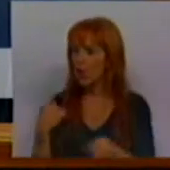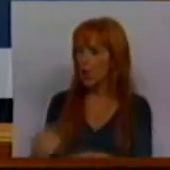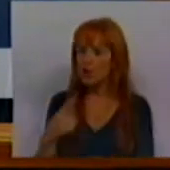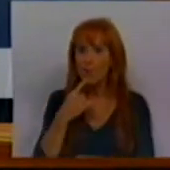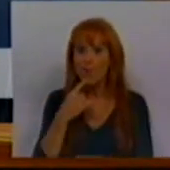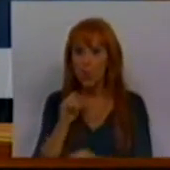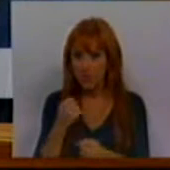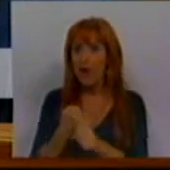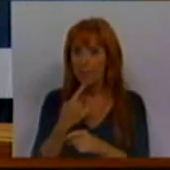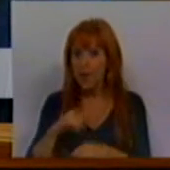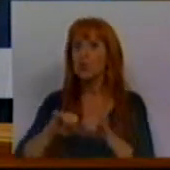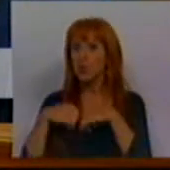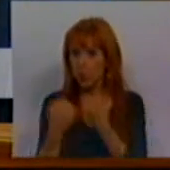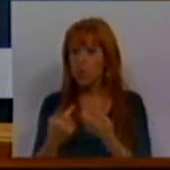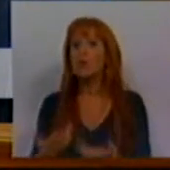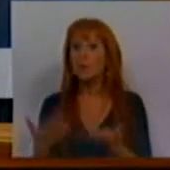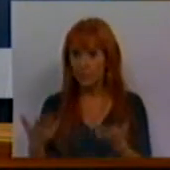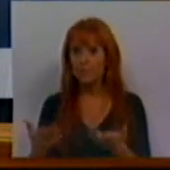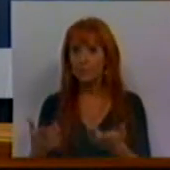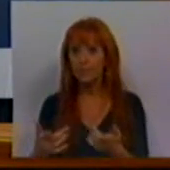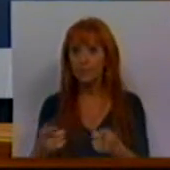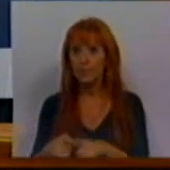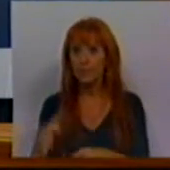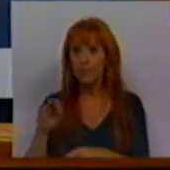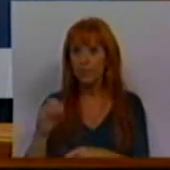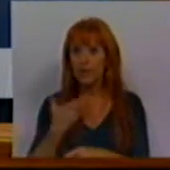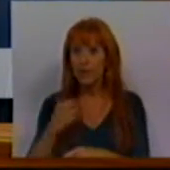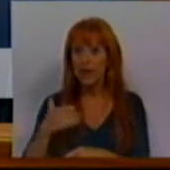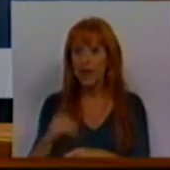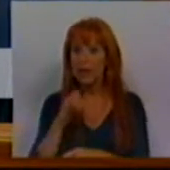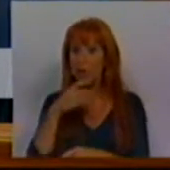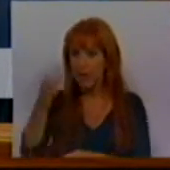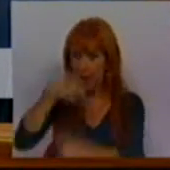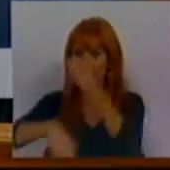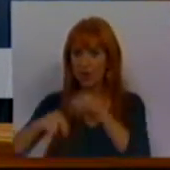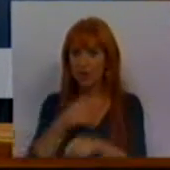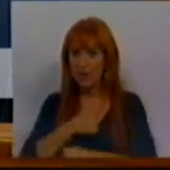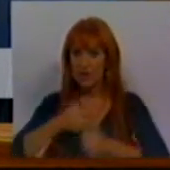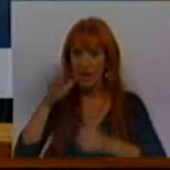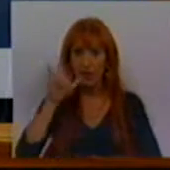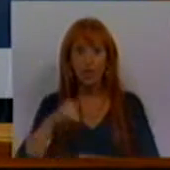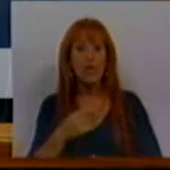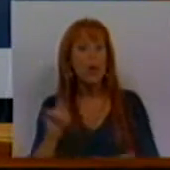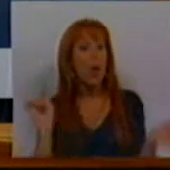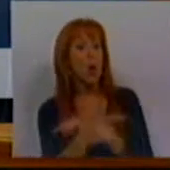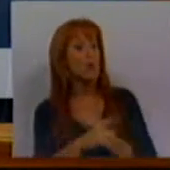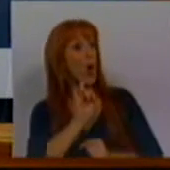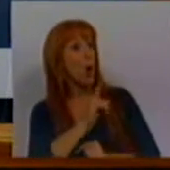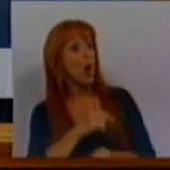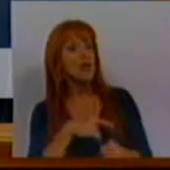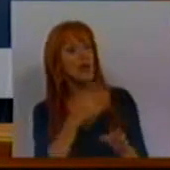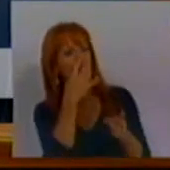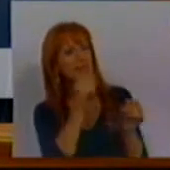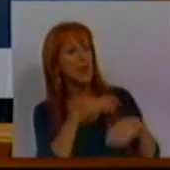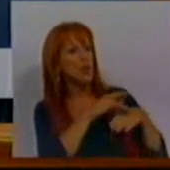temos muito trabalho social com que o PSD e o CDS podem aprender na cidade de Lisboa. Em contraponto àquela espécie